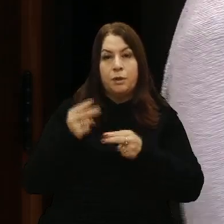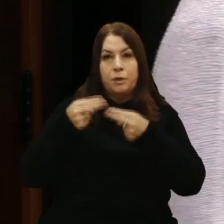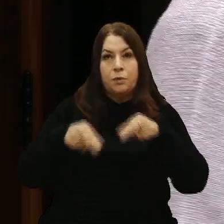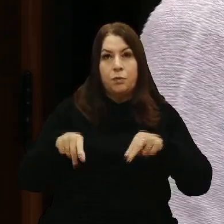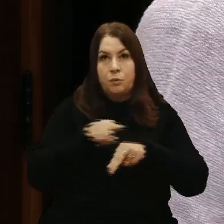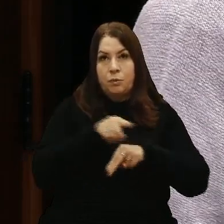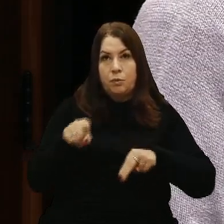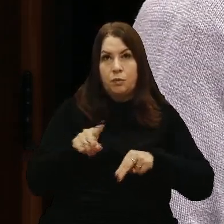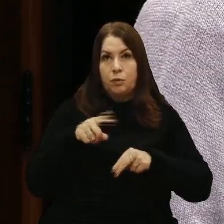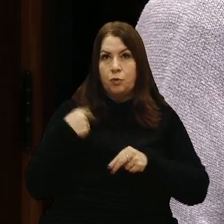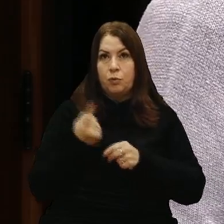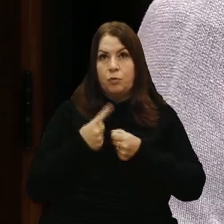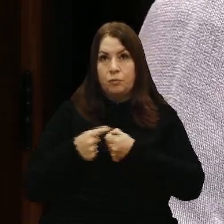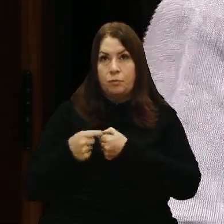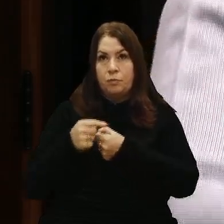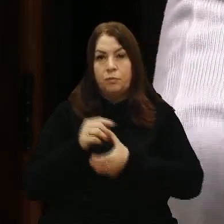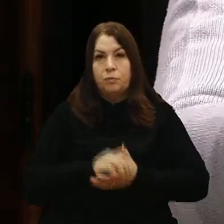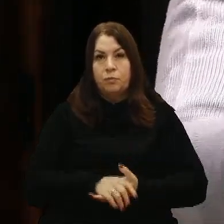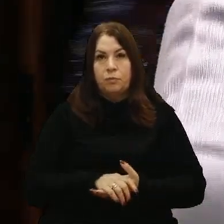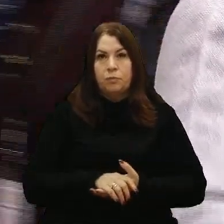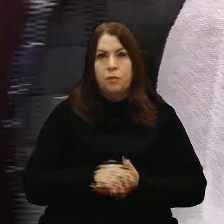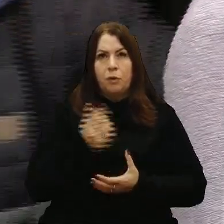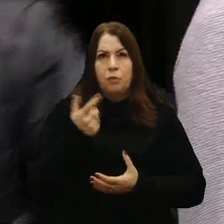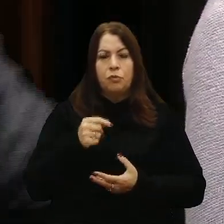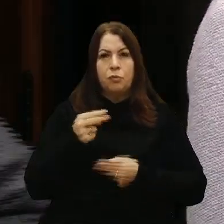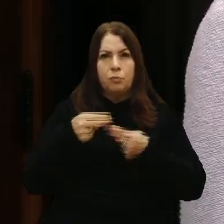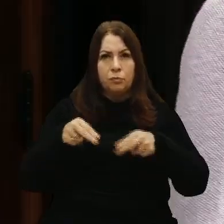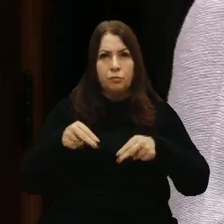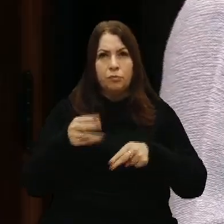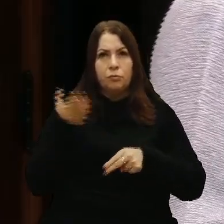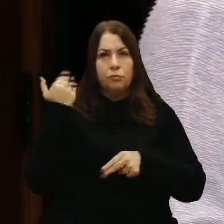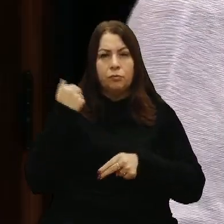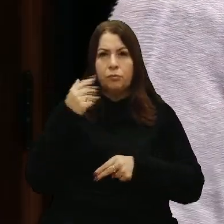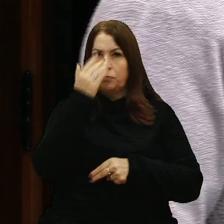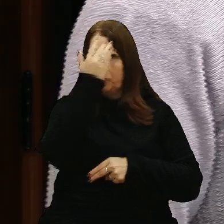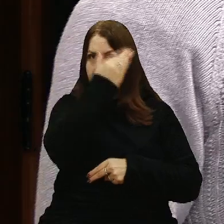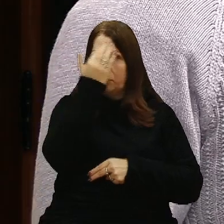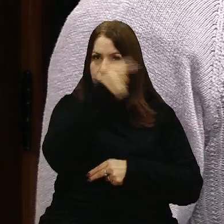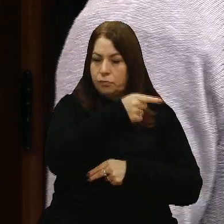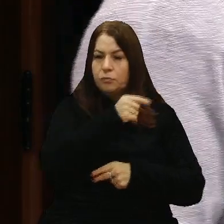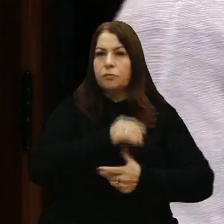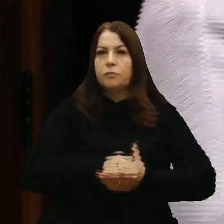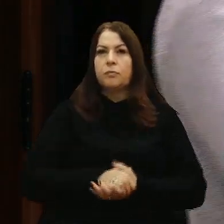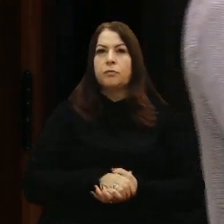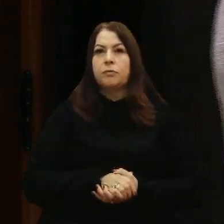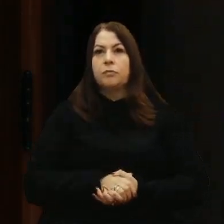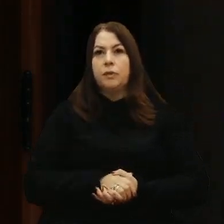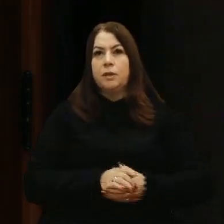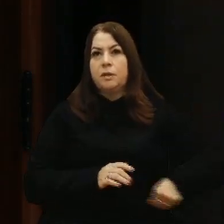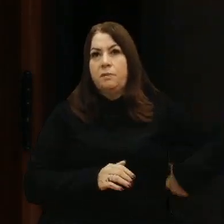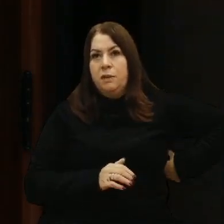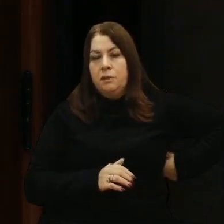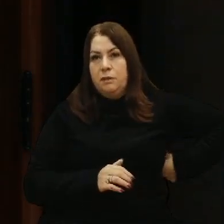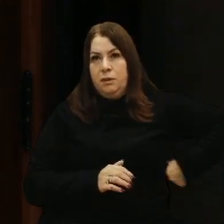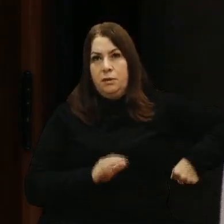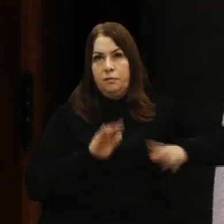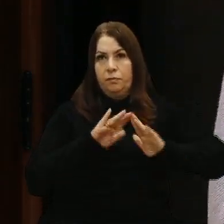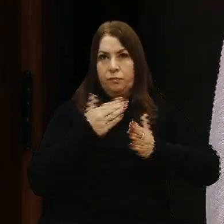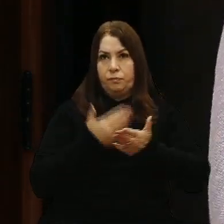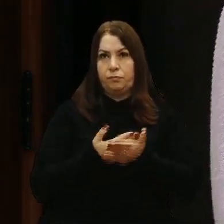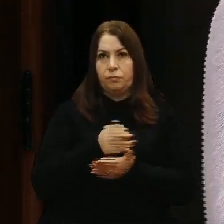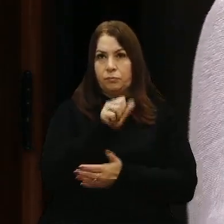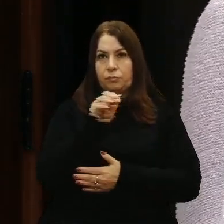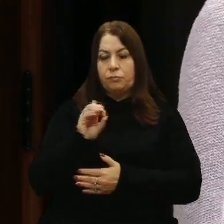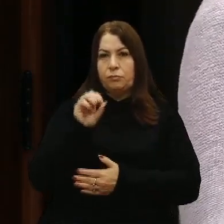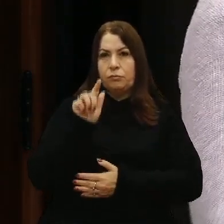inaugurada no nosso município. Acho que foi inaugurada até no governo do Adiló. E lá na Escola do São